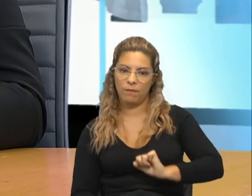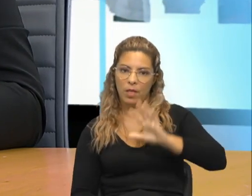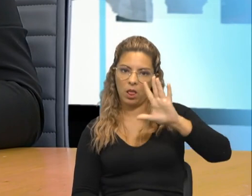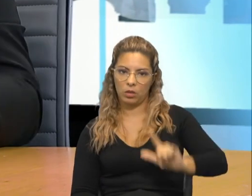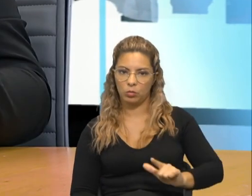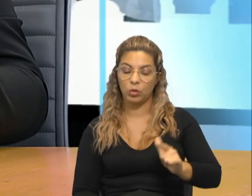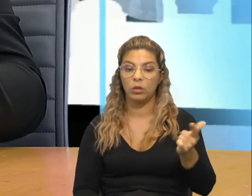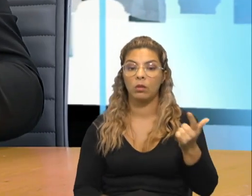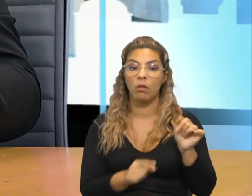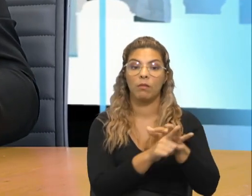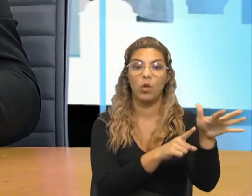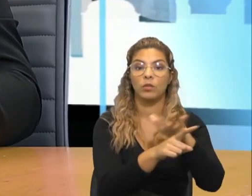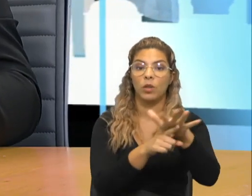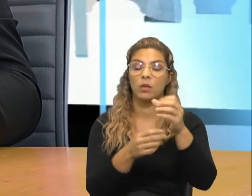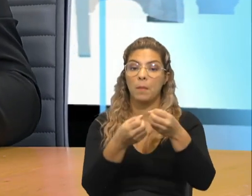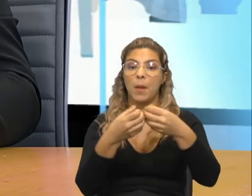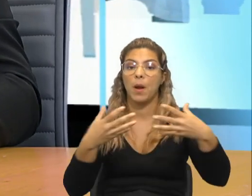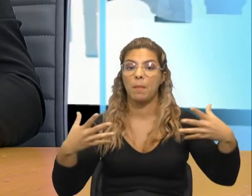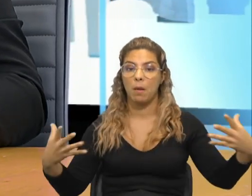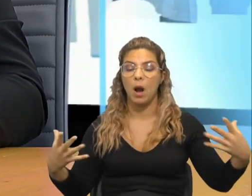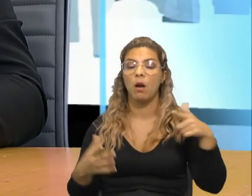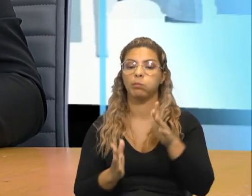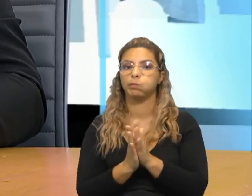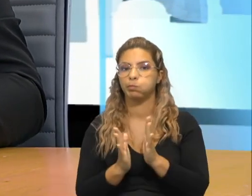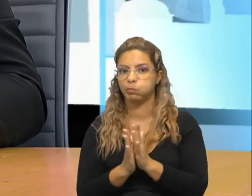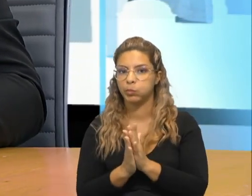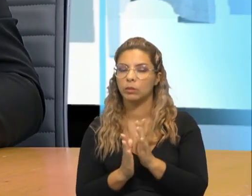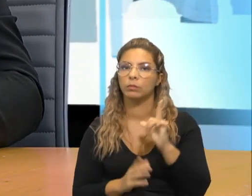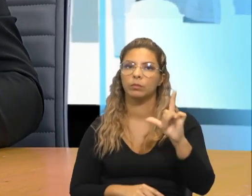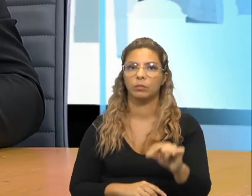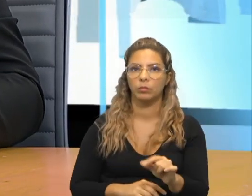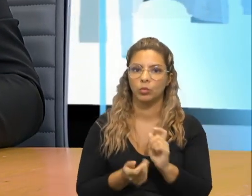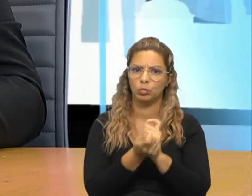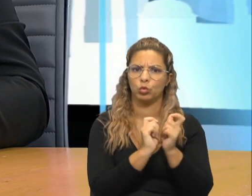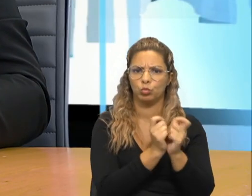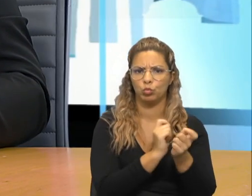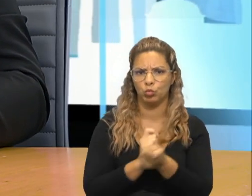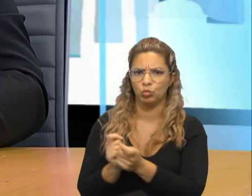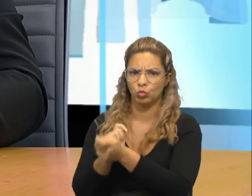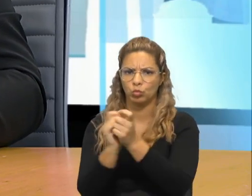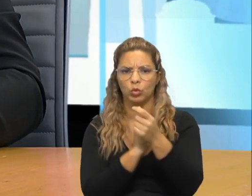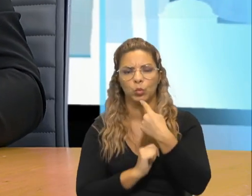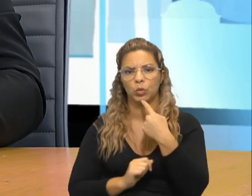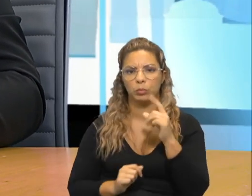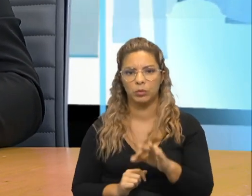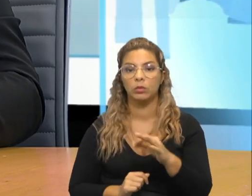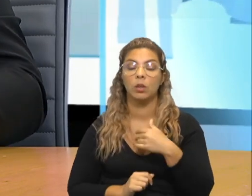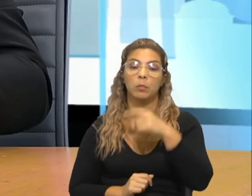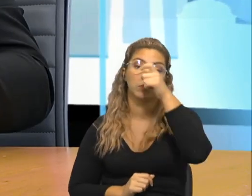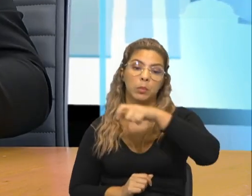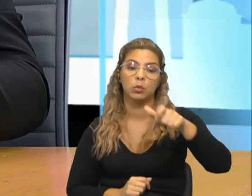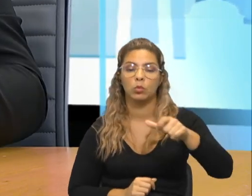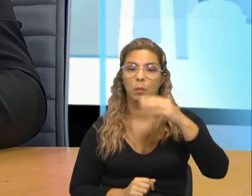se espalhou. Claro que a realidade religiosa das congregações religiosas mudou bastante também. Os padres foram envelhecendo por